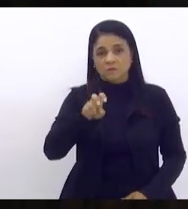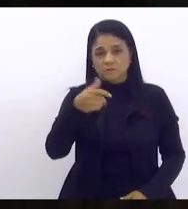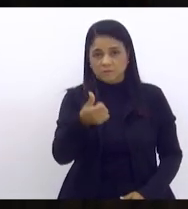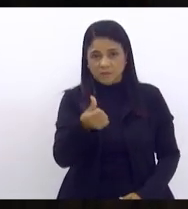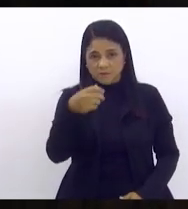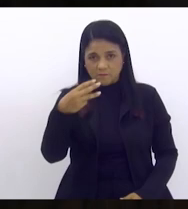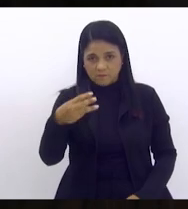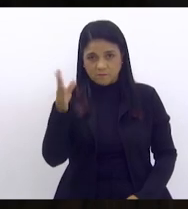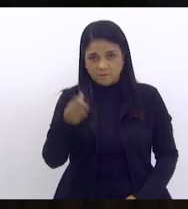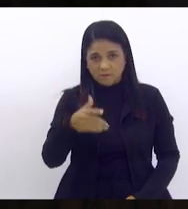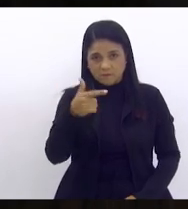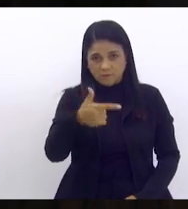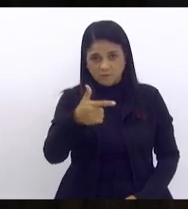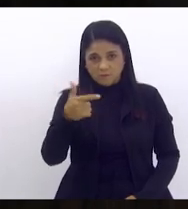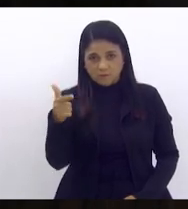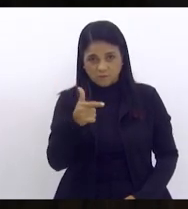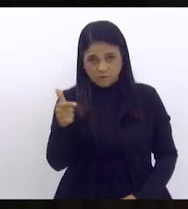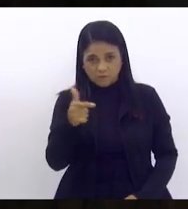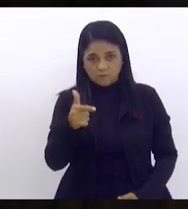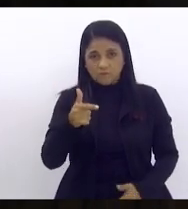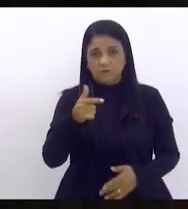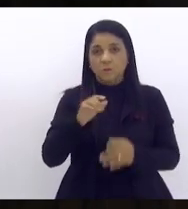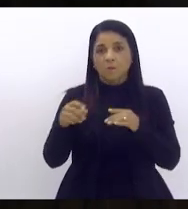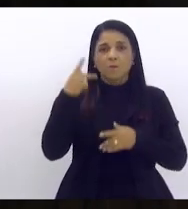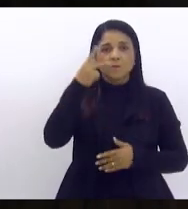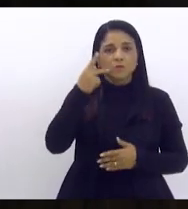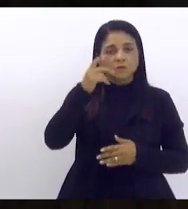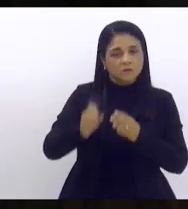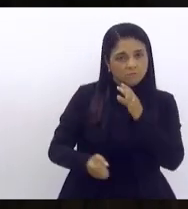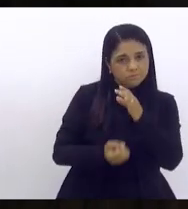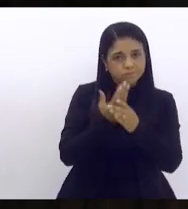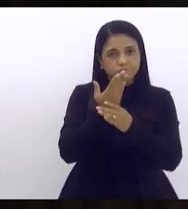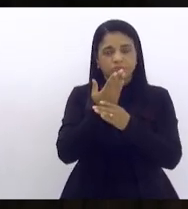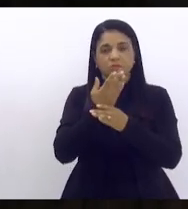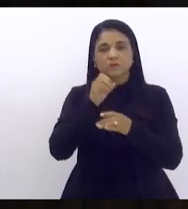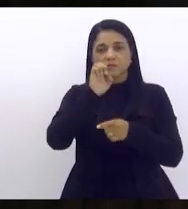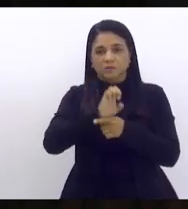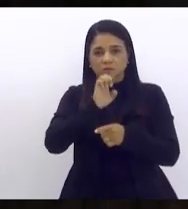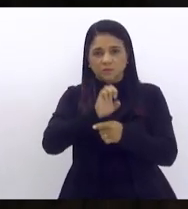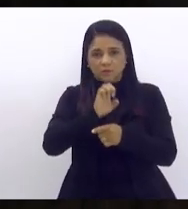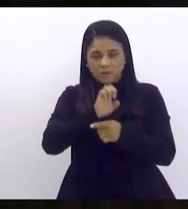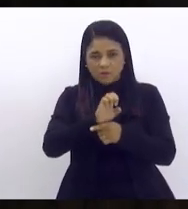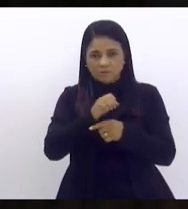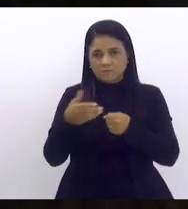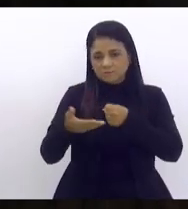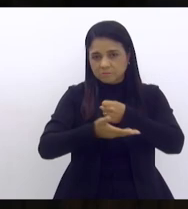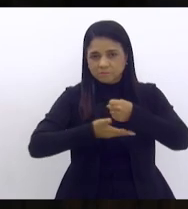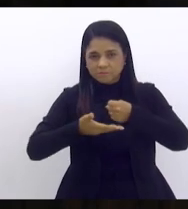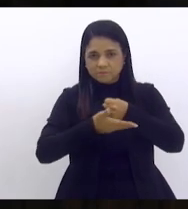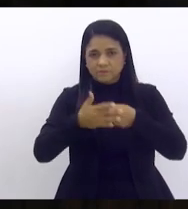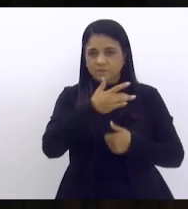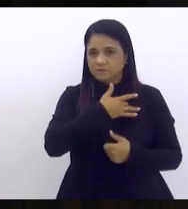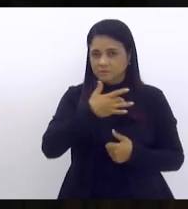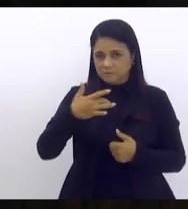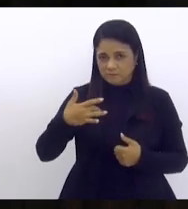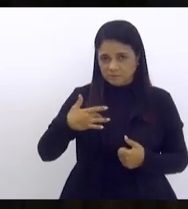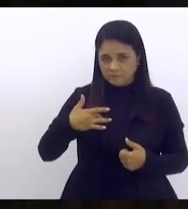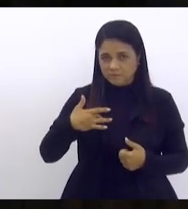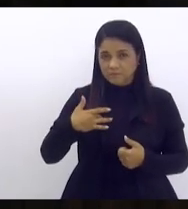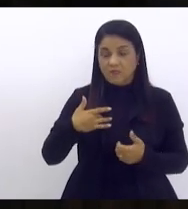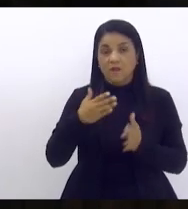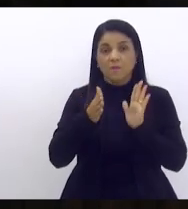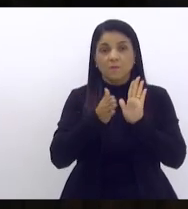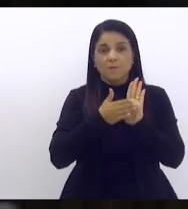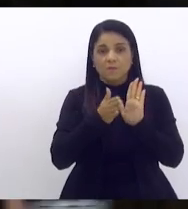5.563/2022, que criou a política estadual de cofinanciamento da atenção primária em saúde. Essa medida foi